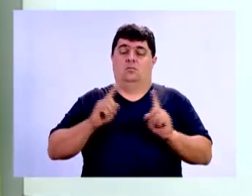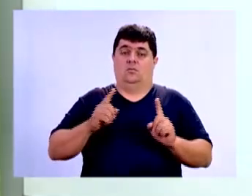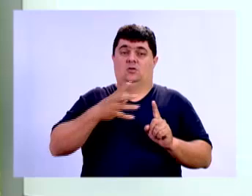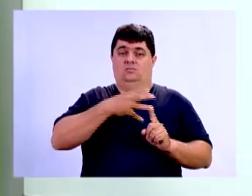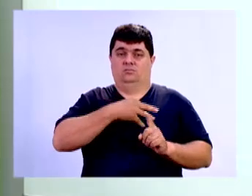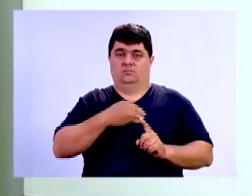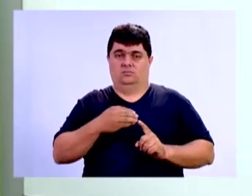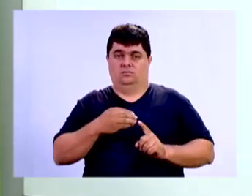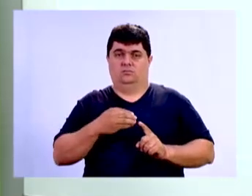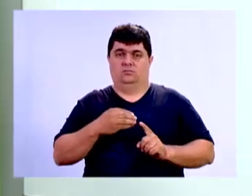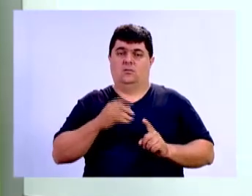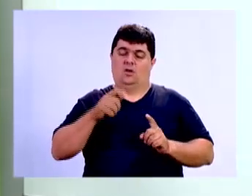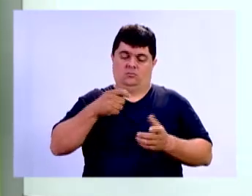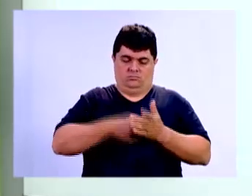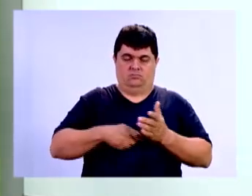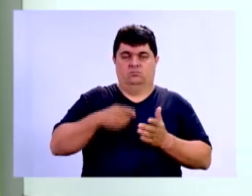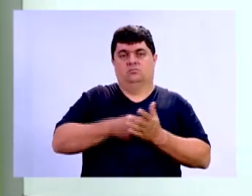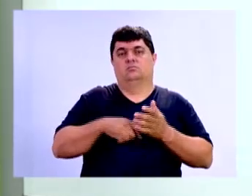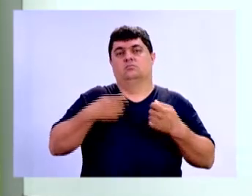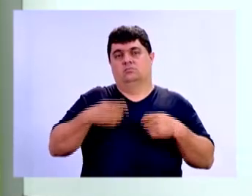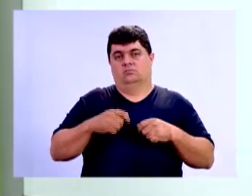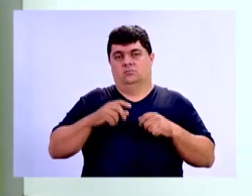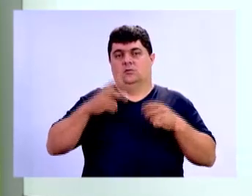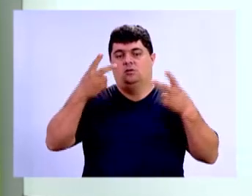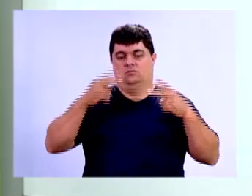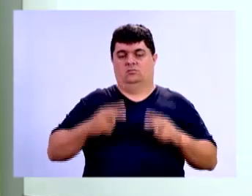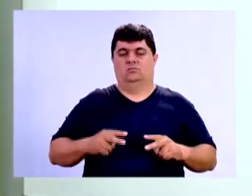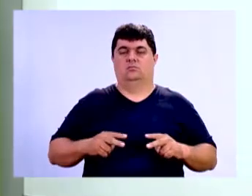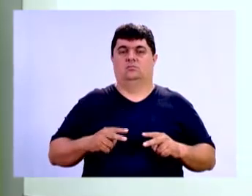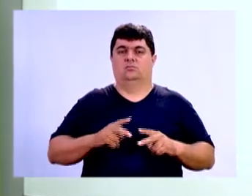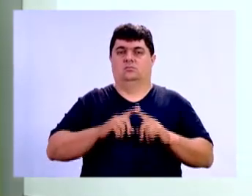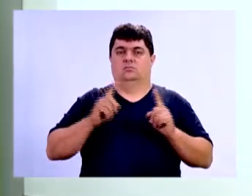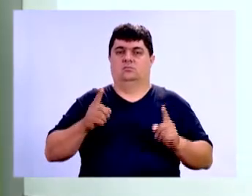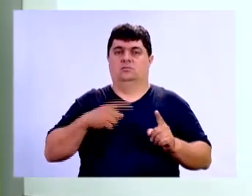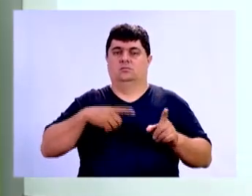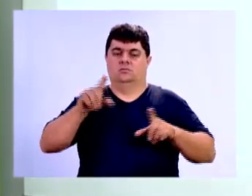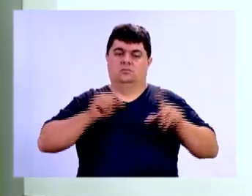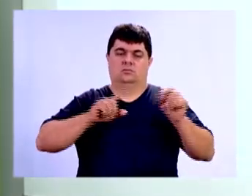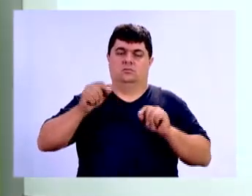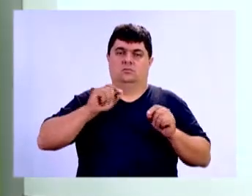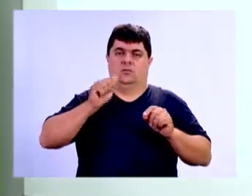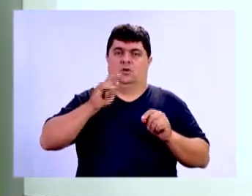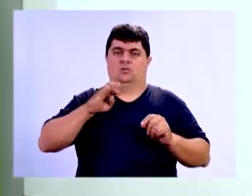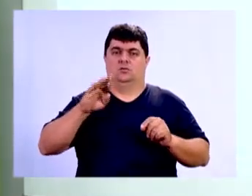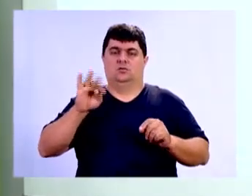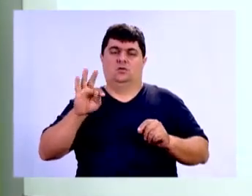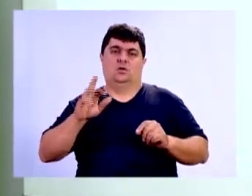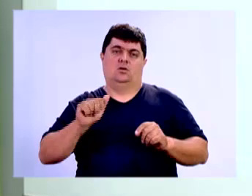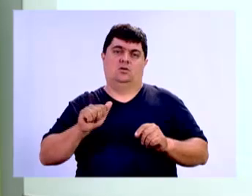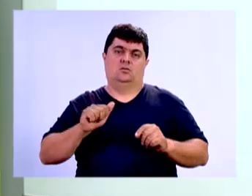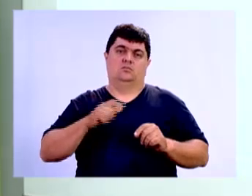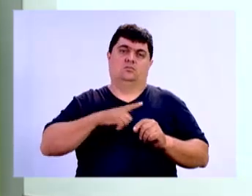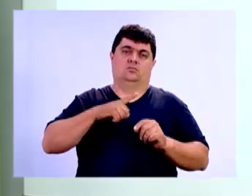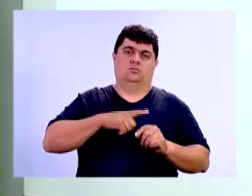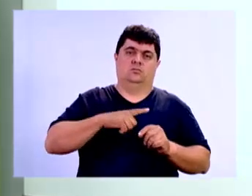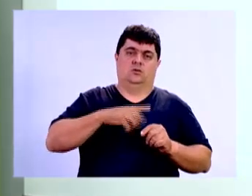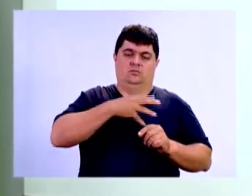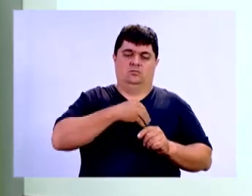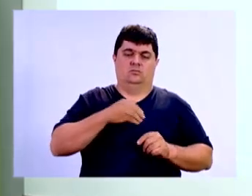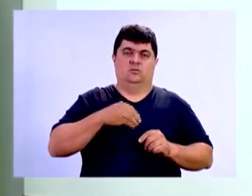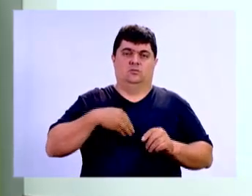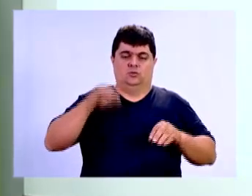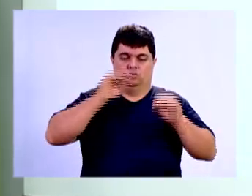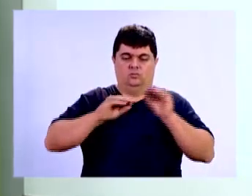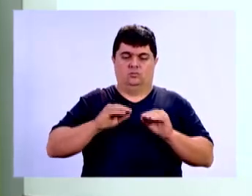filha é obrigado a codificar. Então, se eu defino que o método é abstrato, a classe filha ele tem que implementar aquele